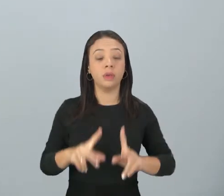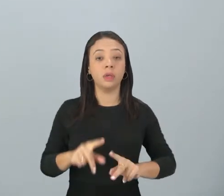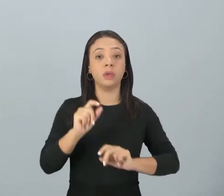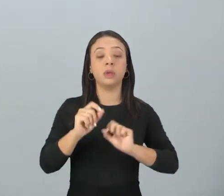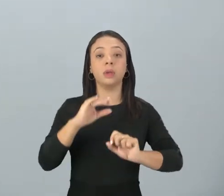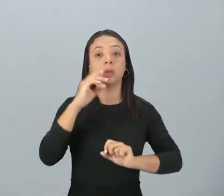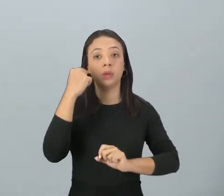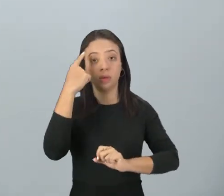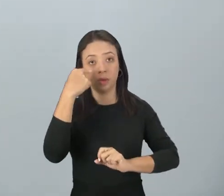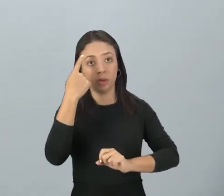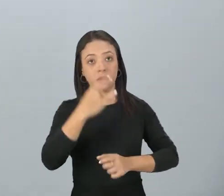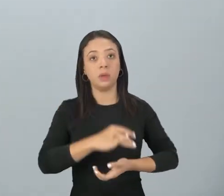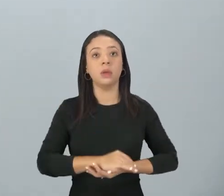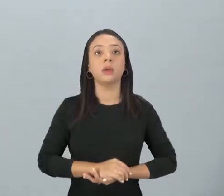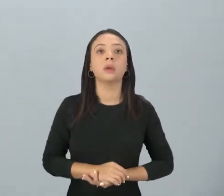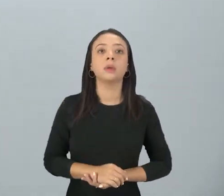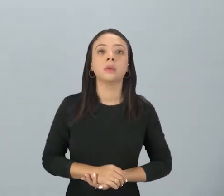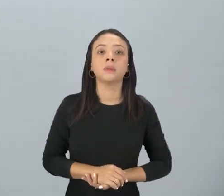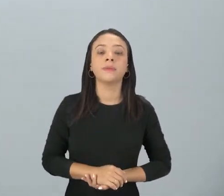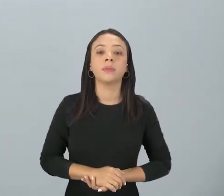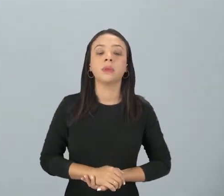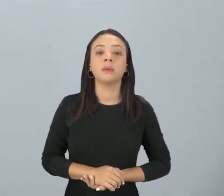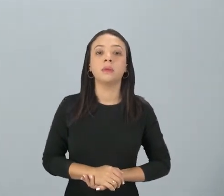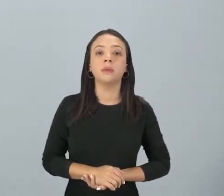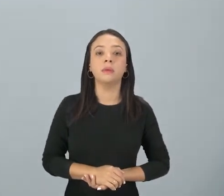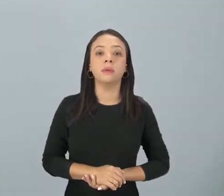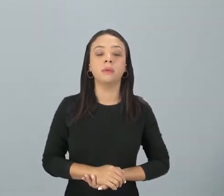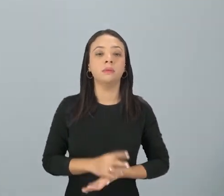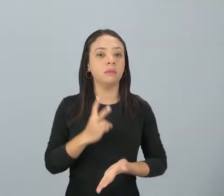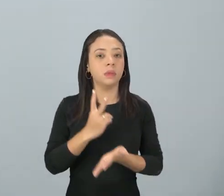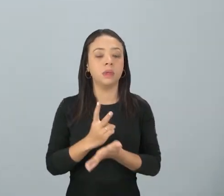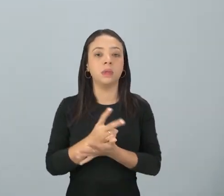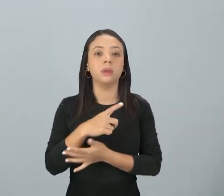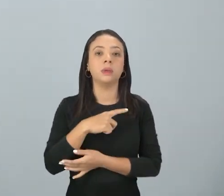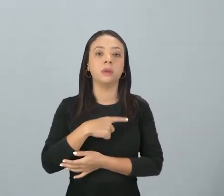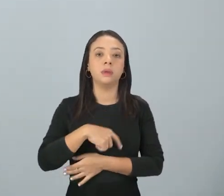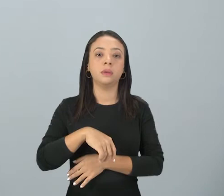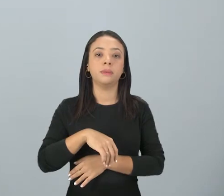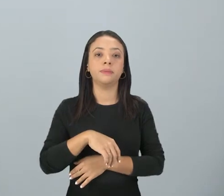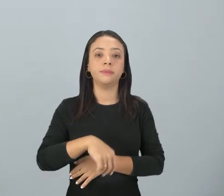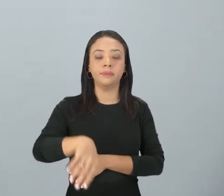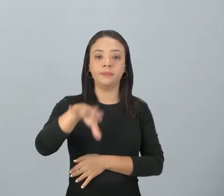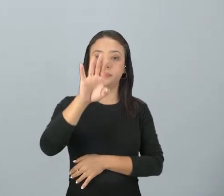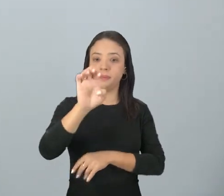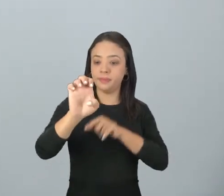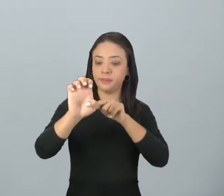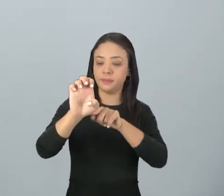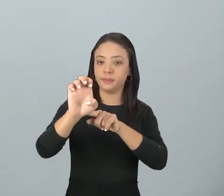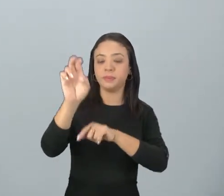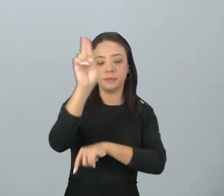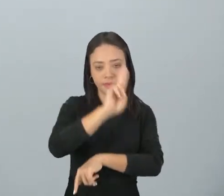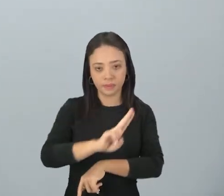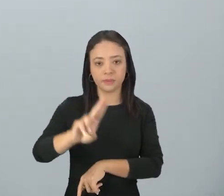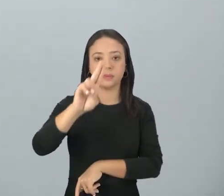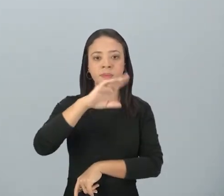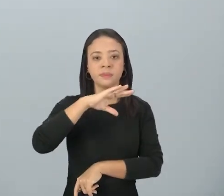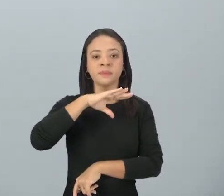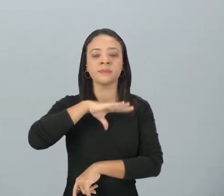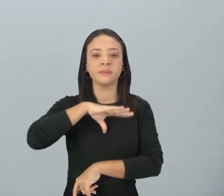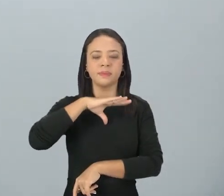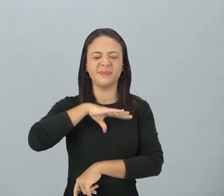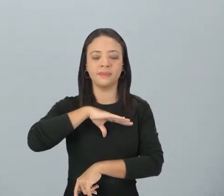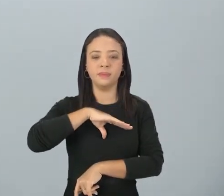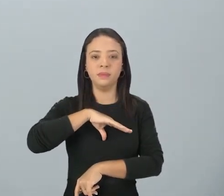291, ou seja, o i, né? Essa conjunçãozinha que serve para separar, né, as orações, as palavras, ela só vai